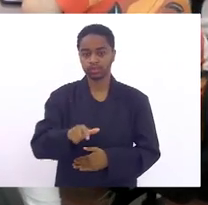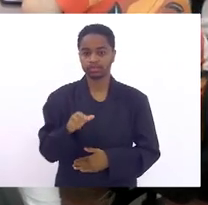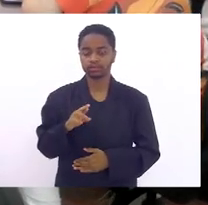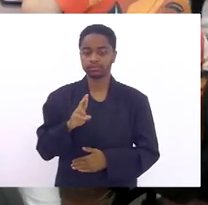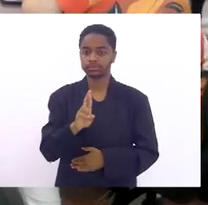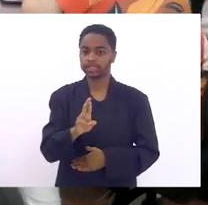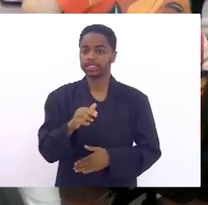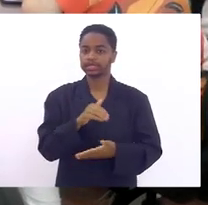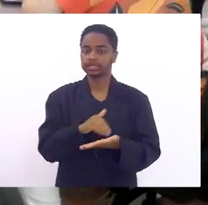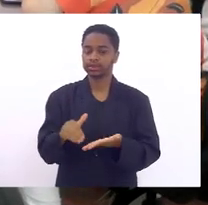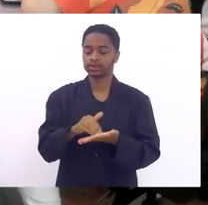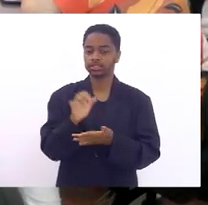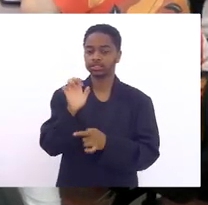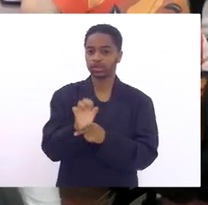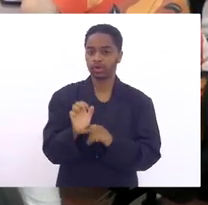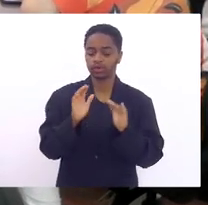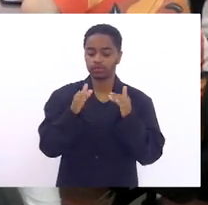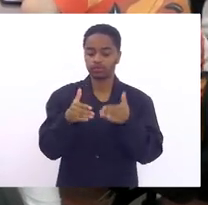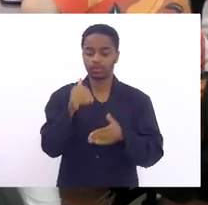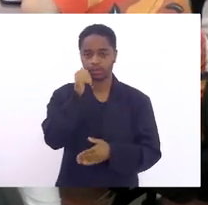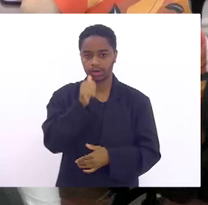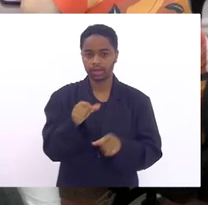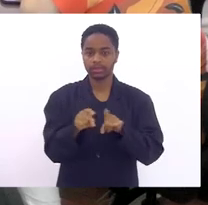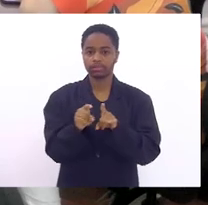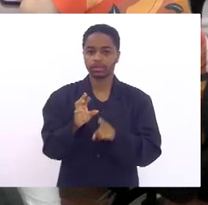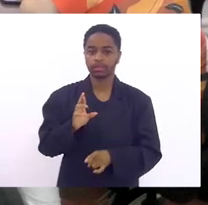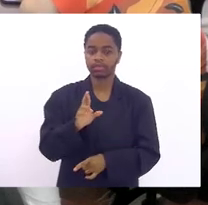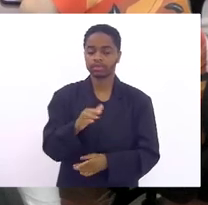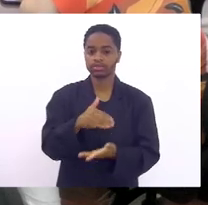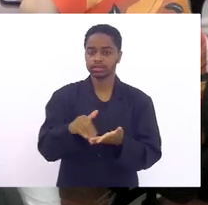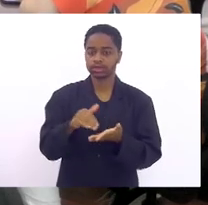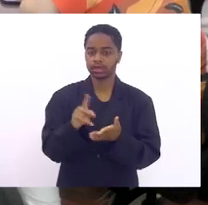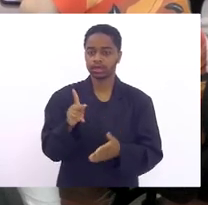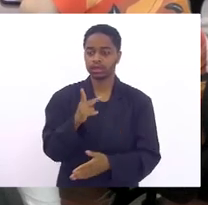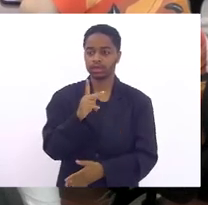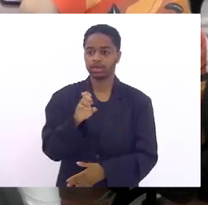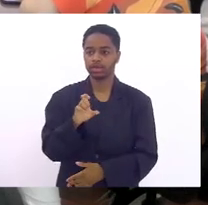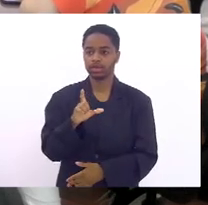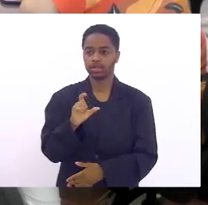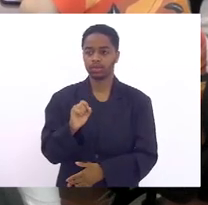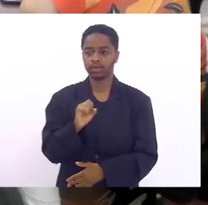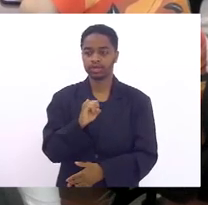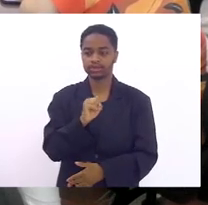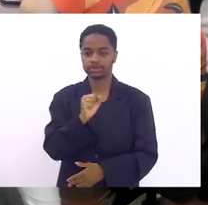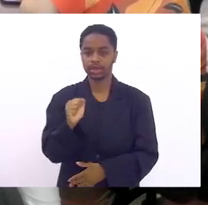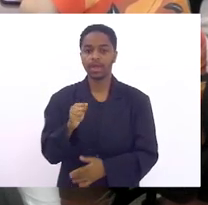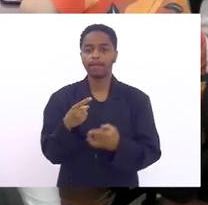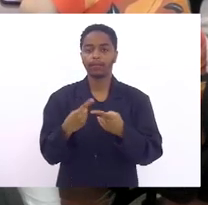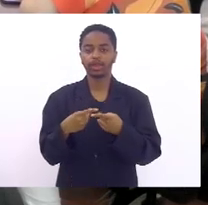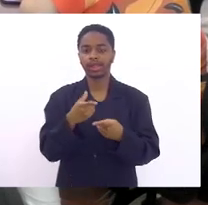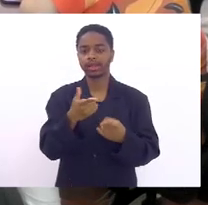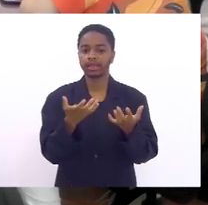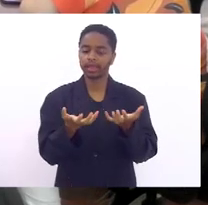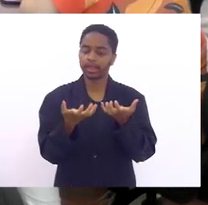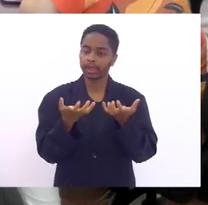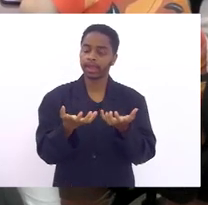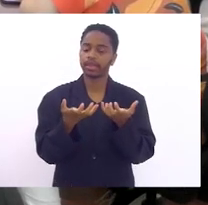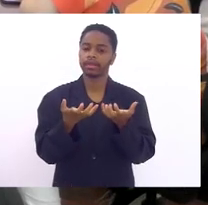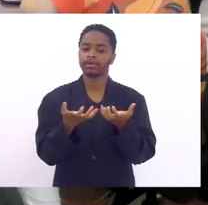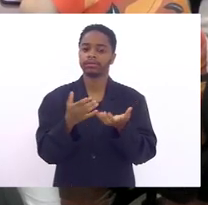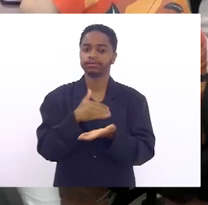Secretaria de Estado da Mulher nossa secretária loí Agar e fez questão né de que a secretaria tivesse aqui presente hoje